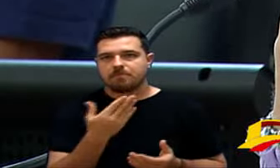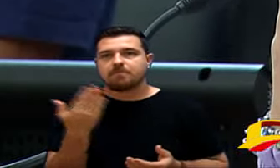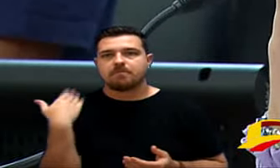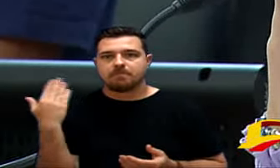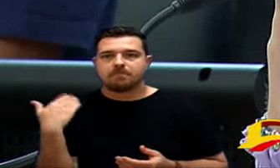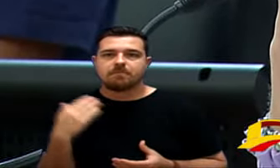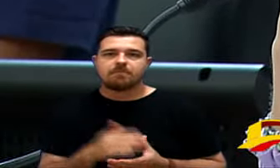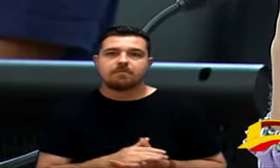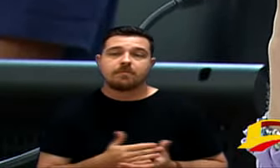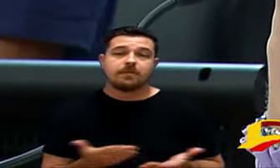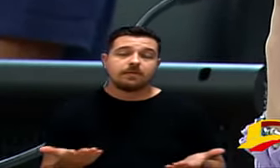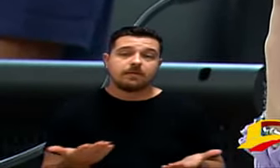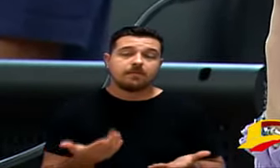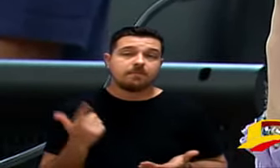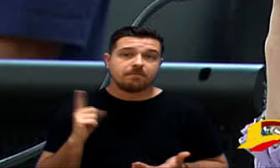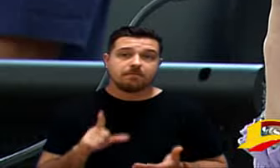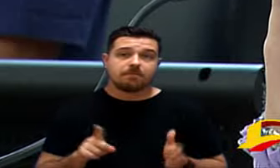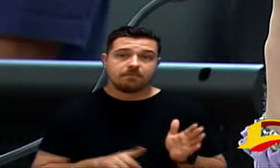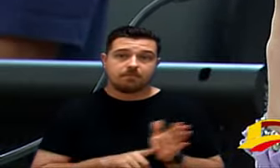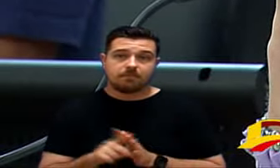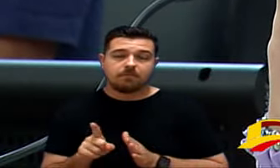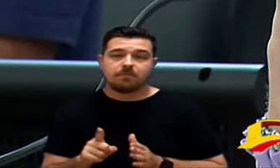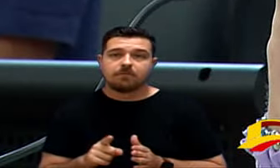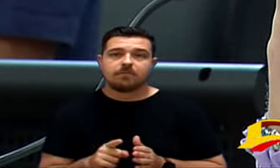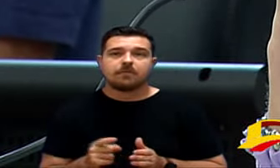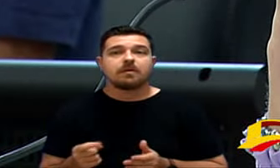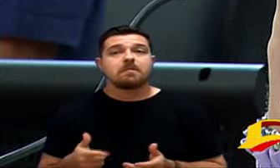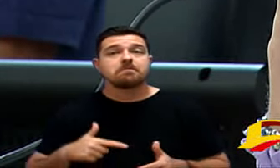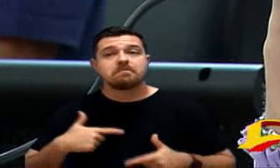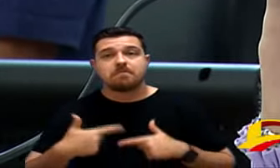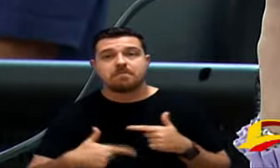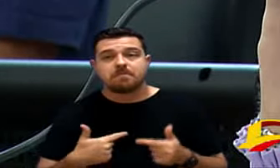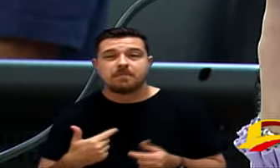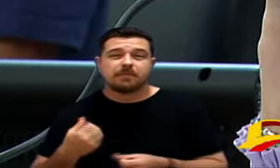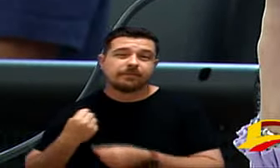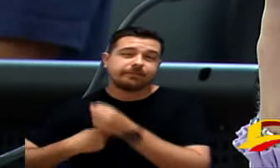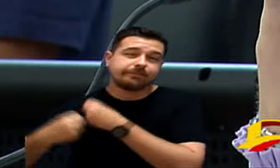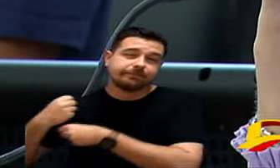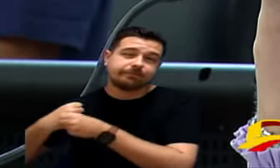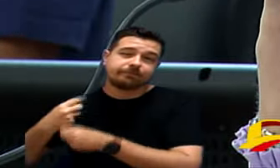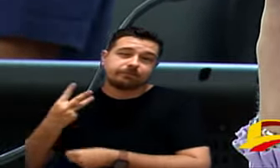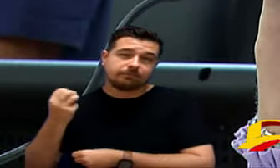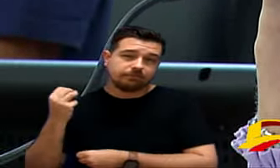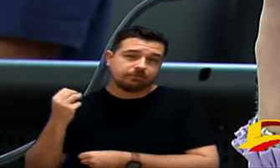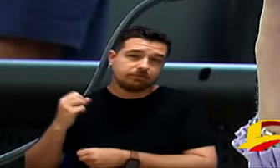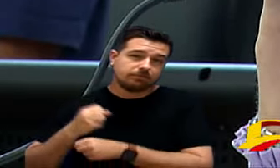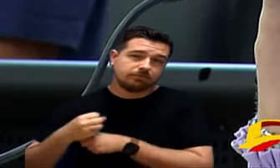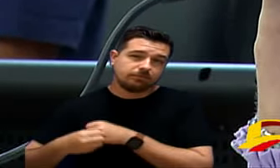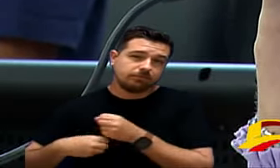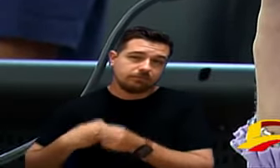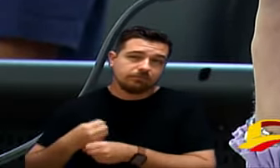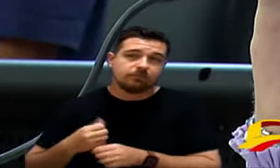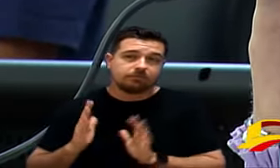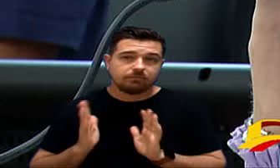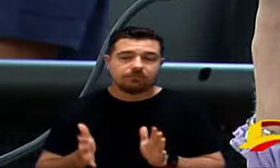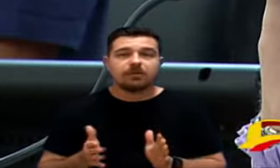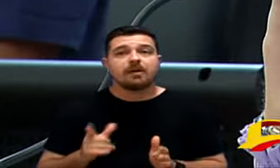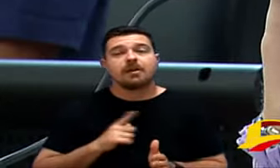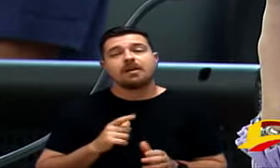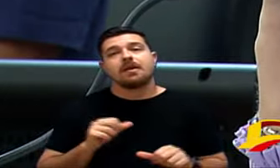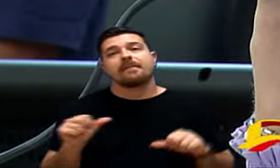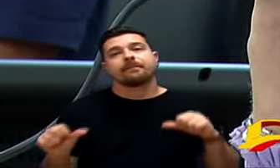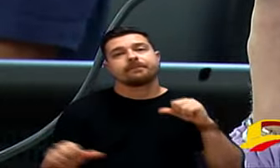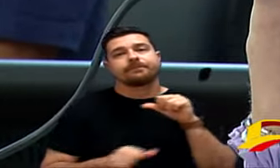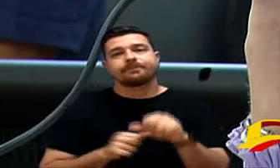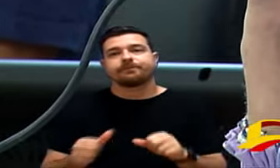acesso e o porque assim quem já tá trabalhando há 30 anos teve né uma mudança